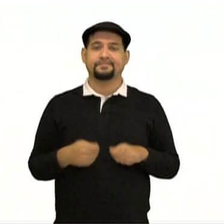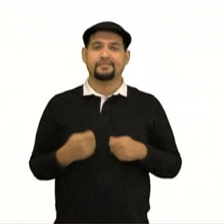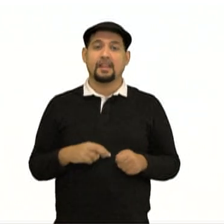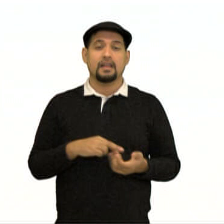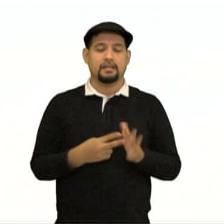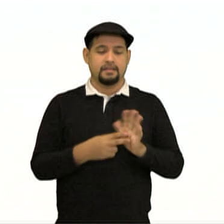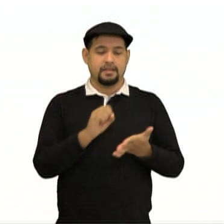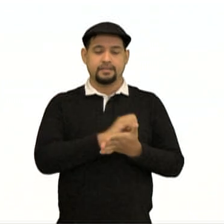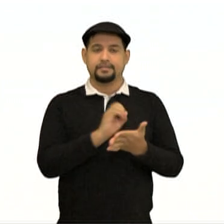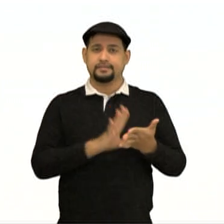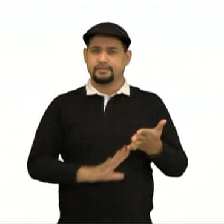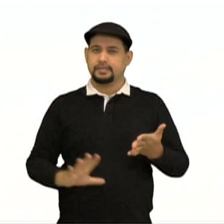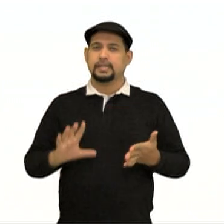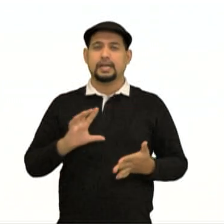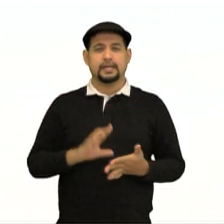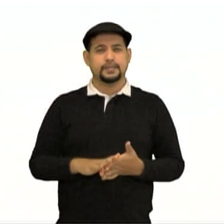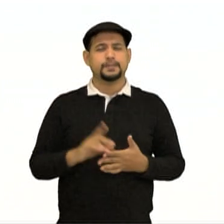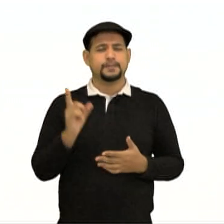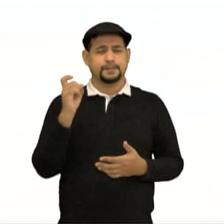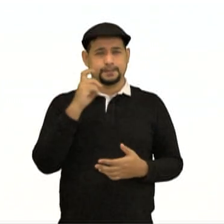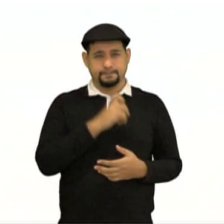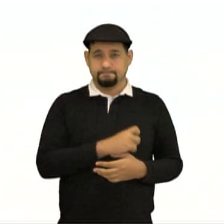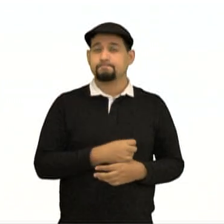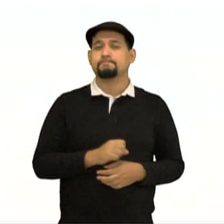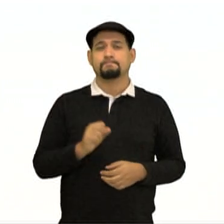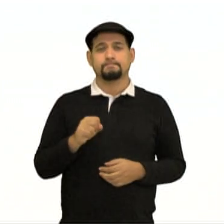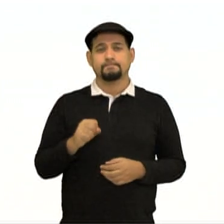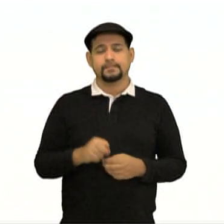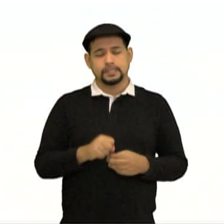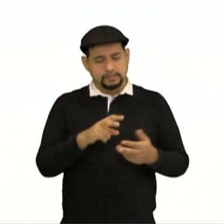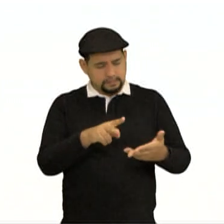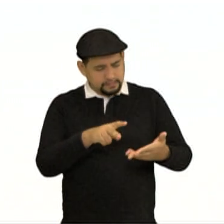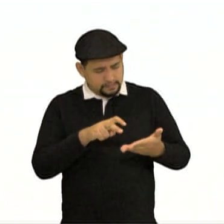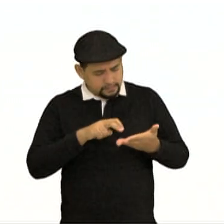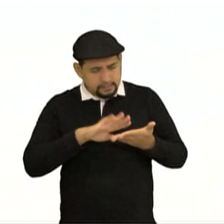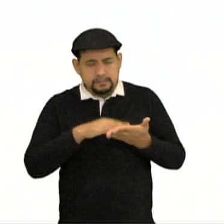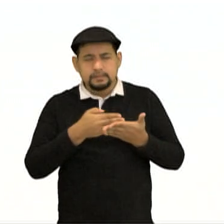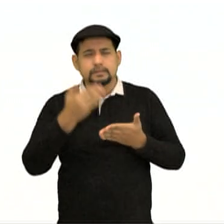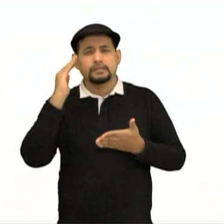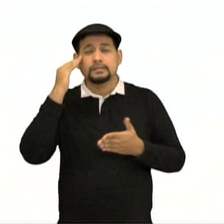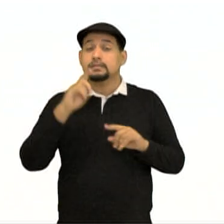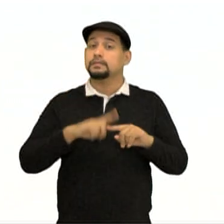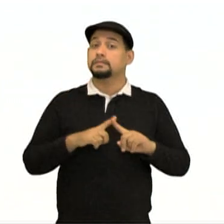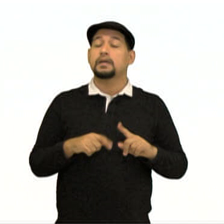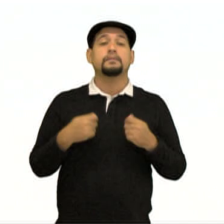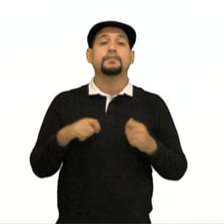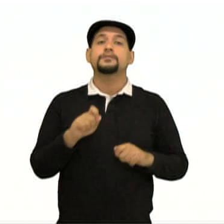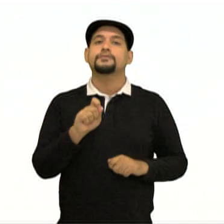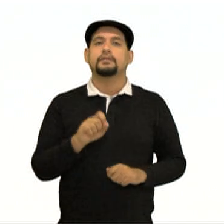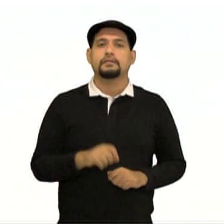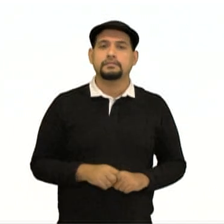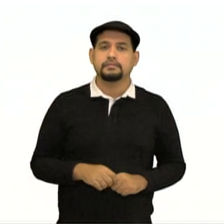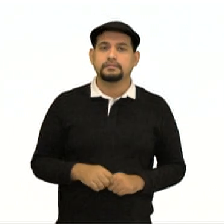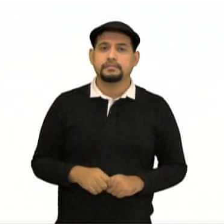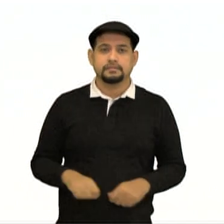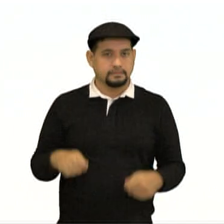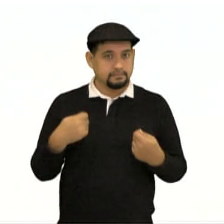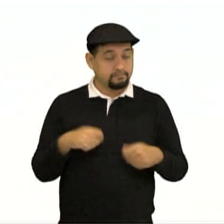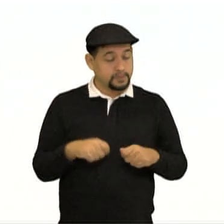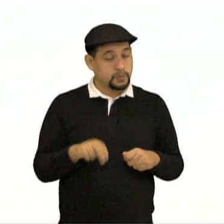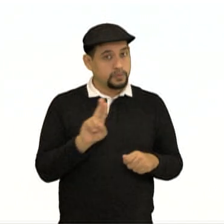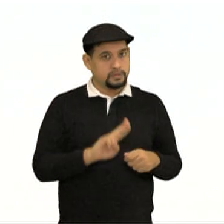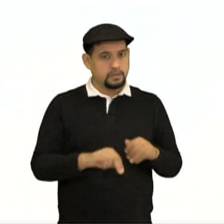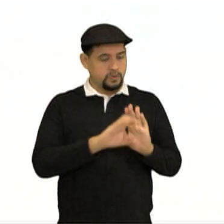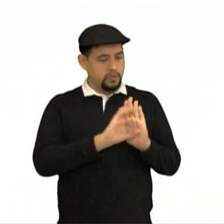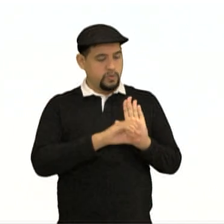aquele exercício um pouco mais difícil na interpretação, mas que depende dos conceitos